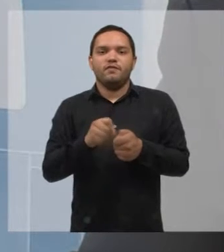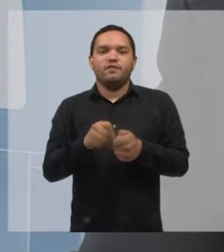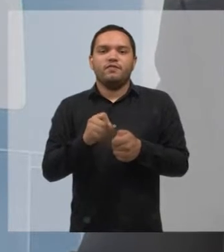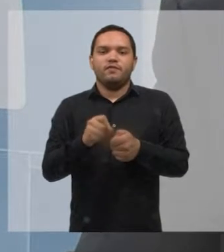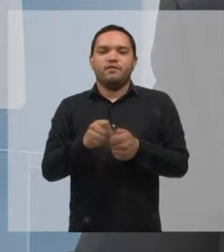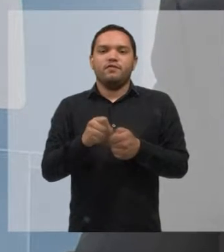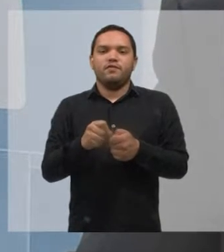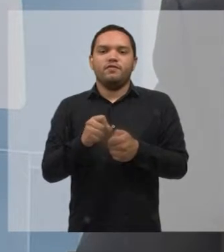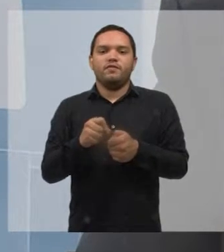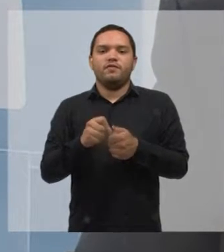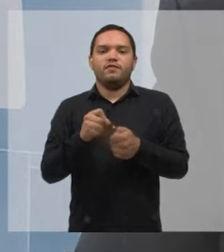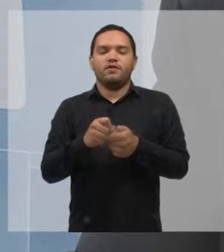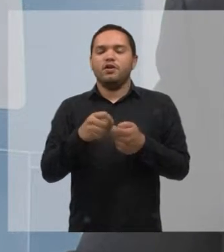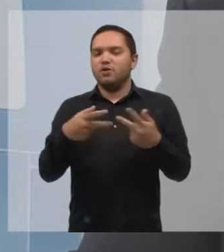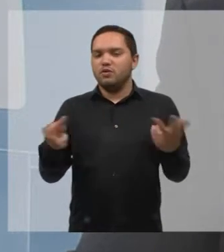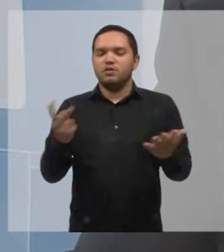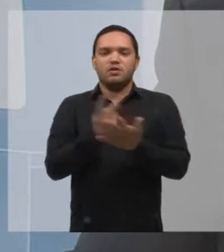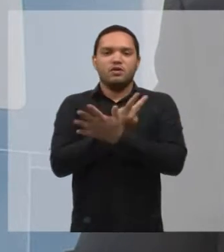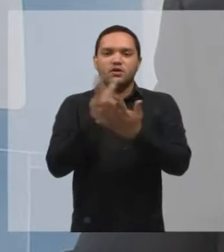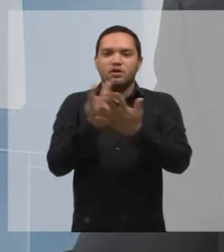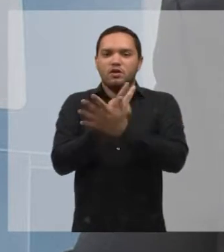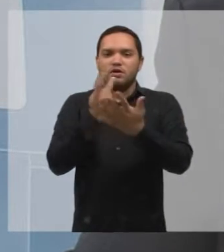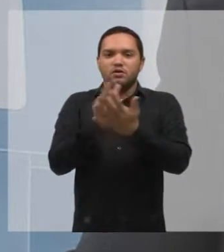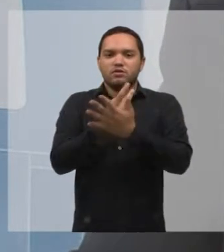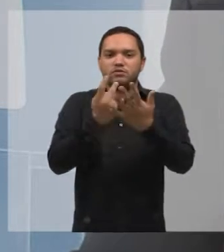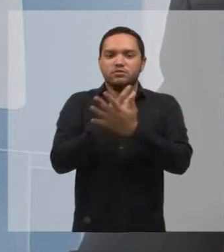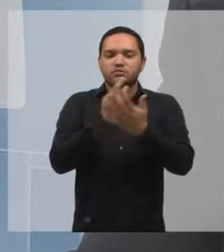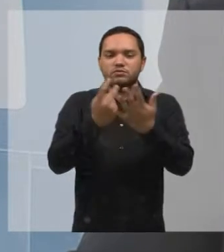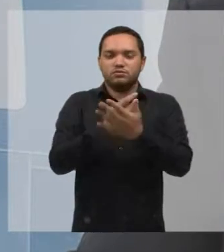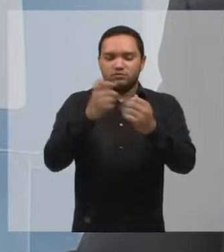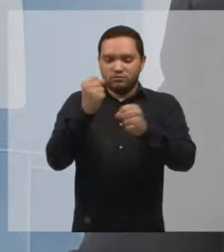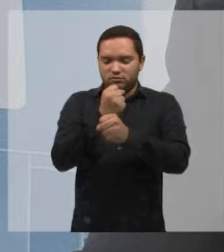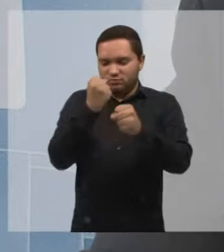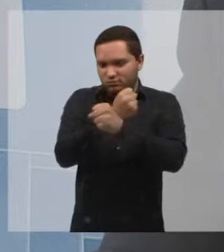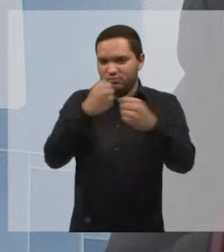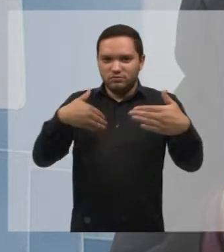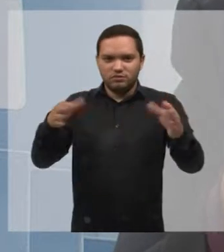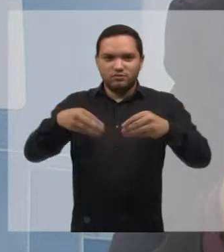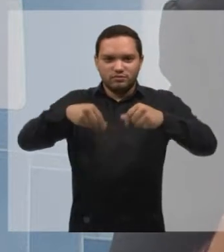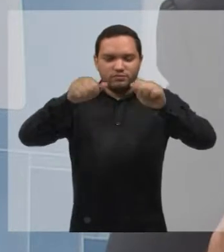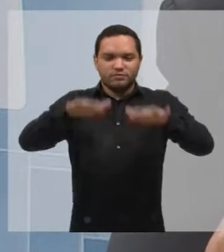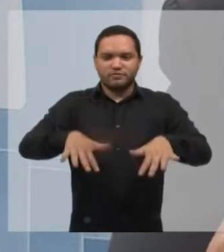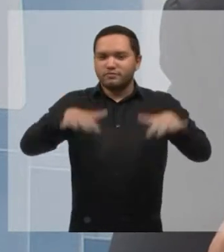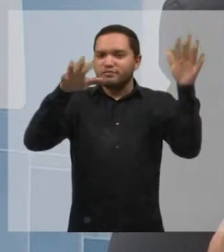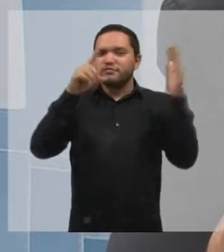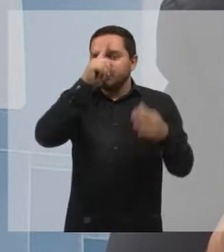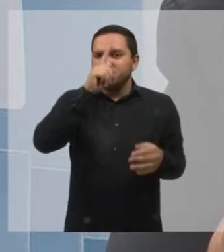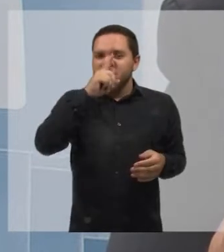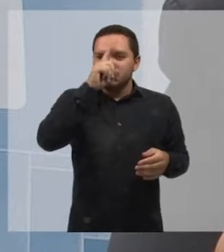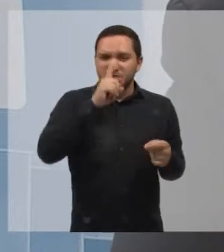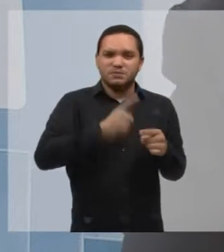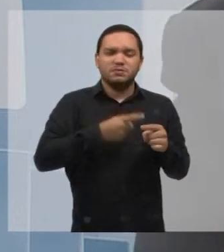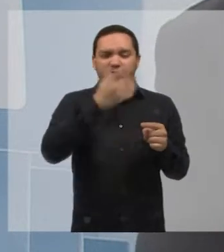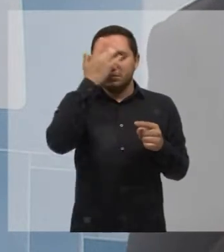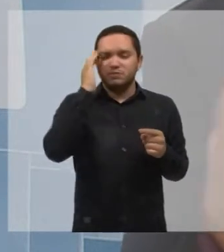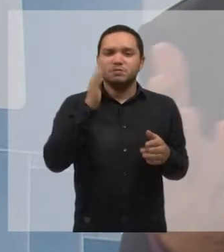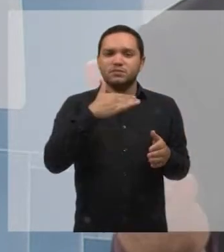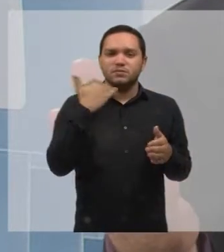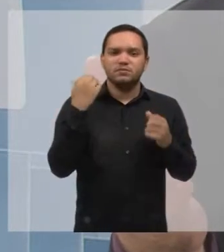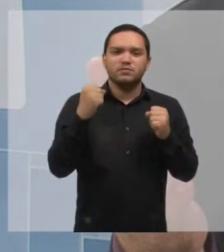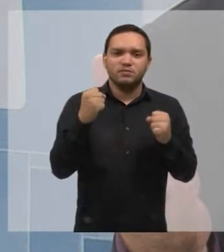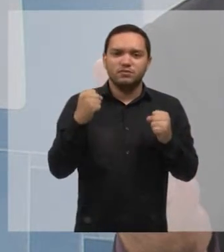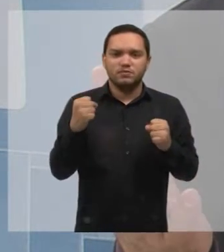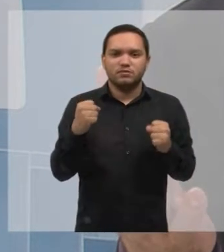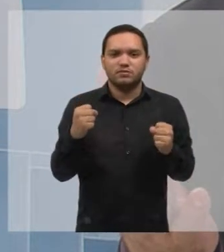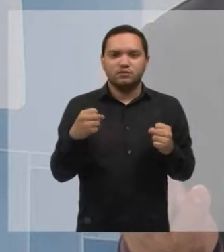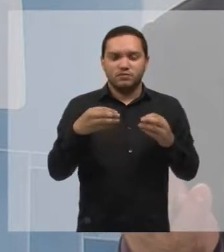com lava fria, que soterra brasileiros. Isso é um absurdo, cara. Aquela lava descendo